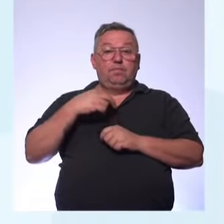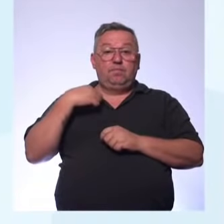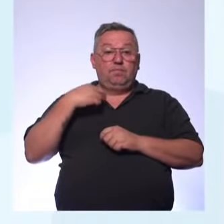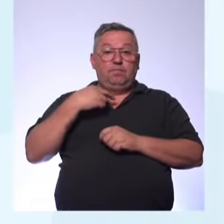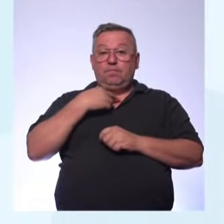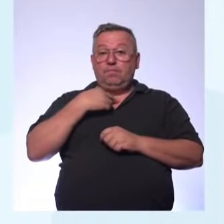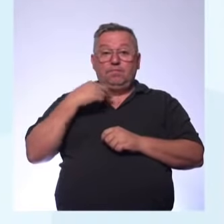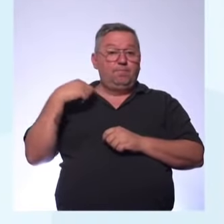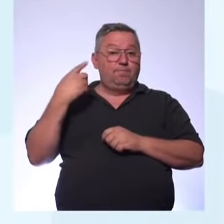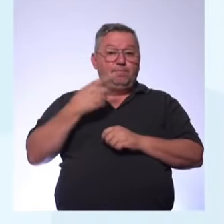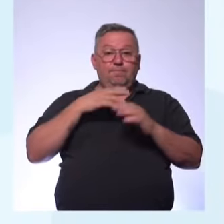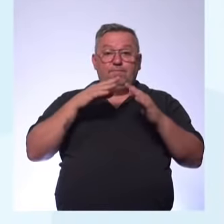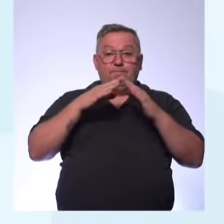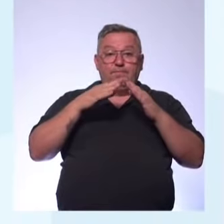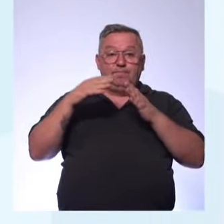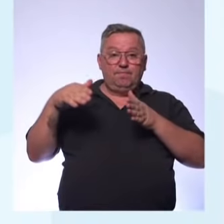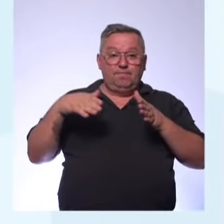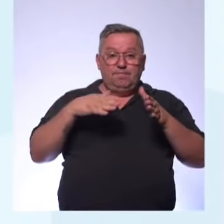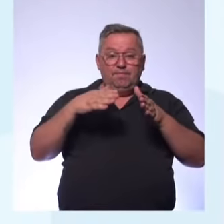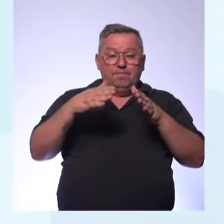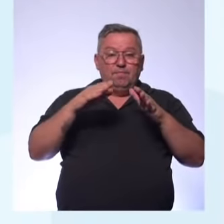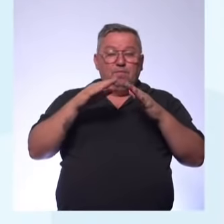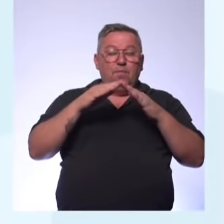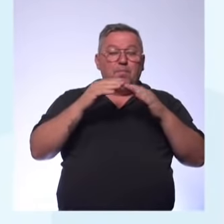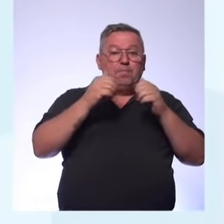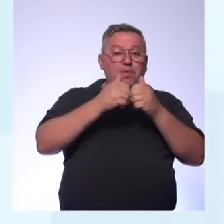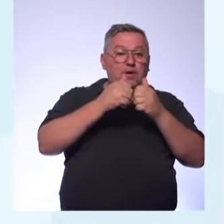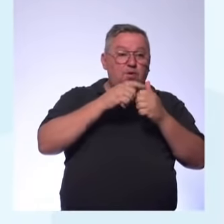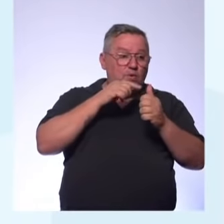podemos construir construções irregulares